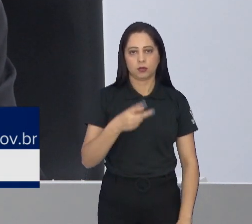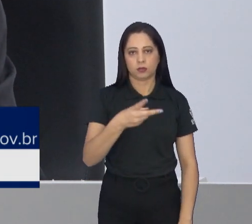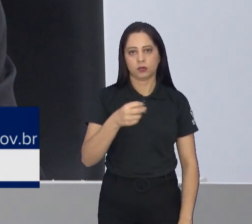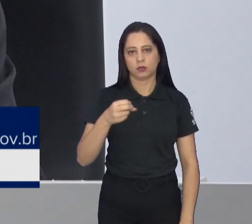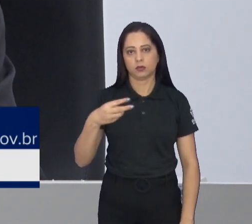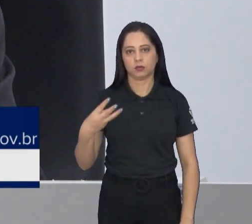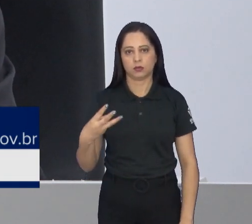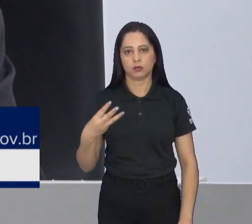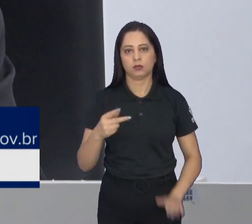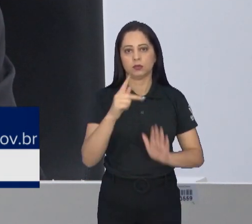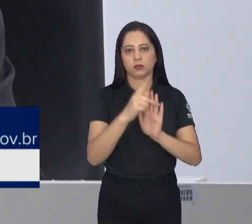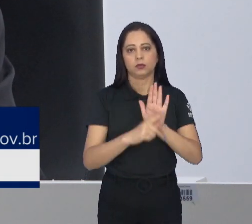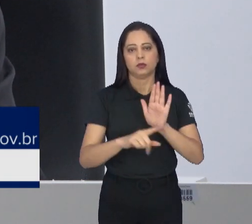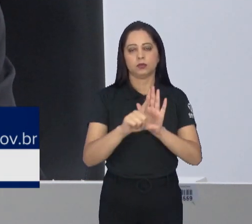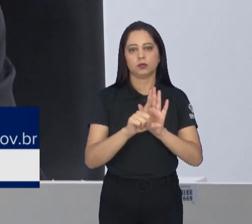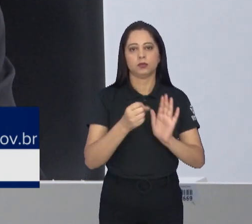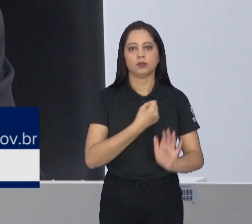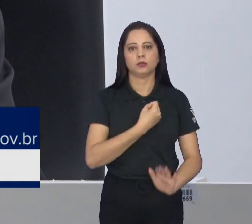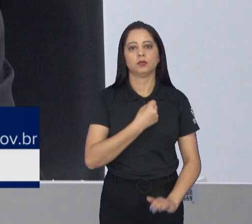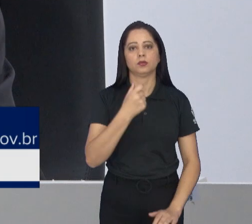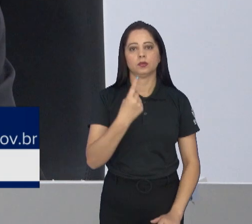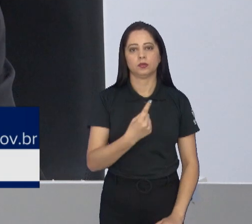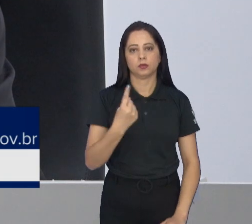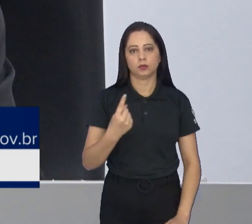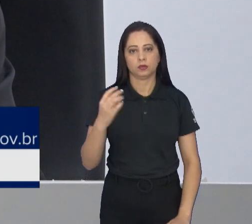3337/2023, projeto de lei número